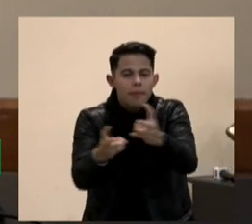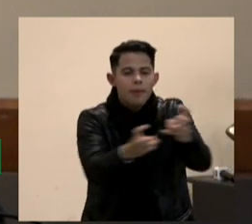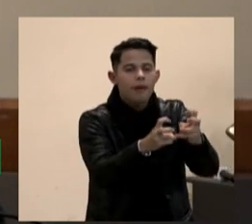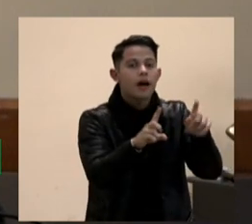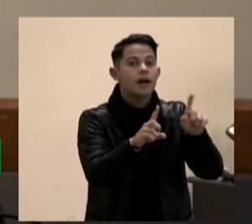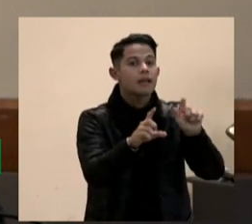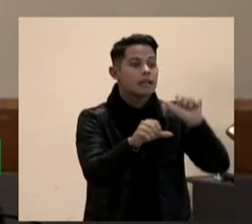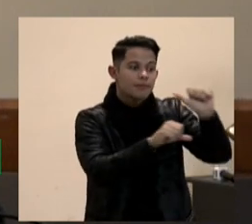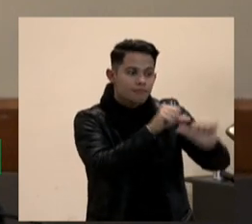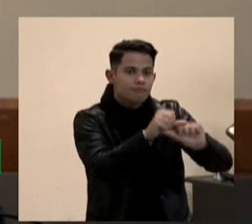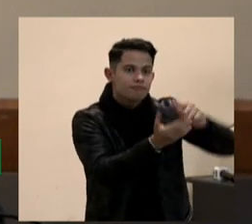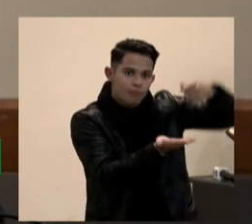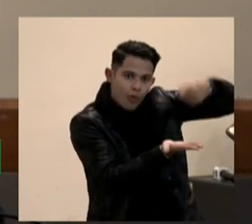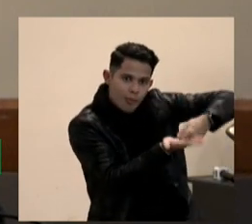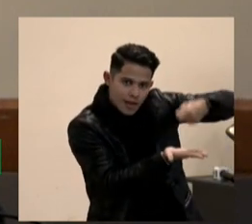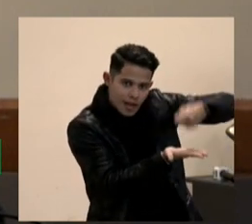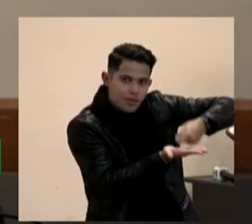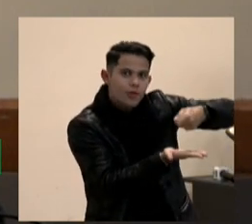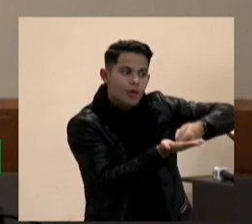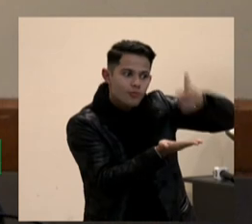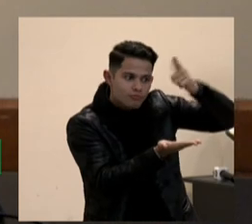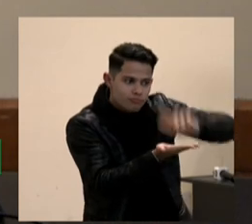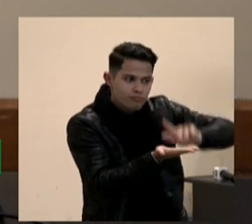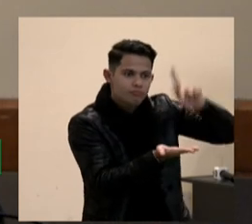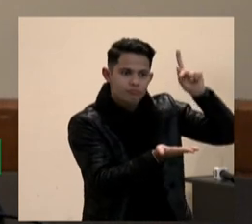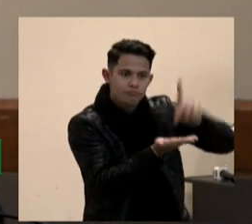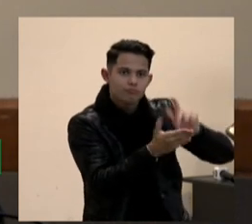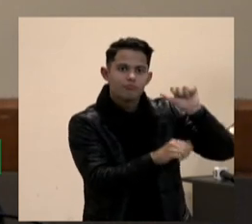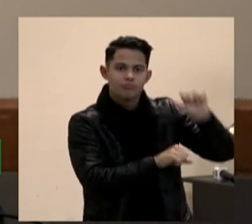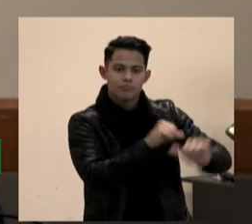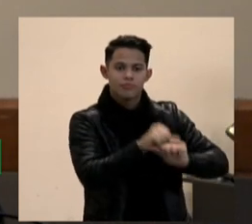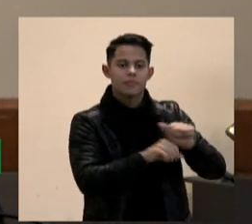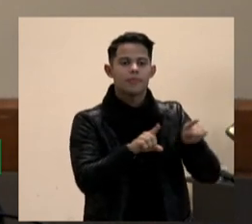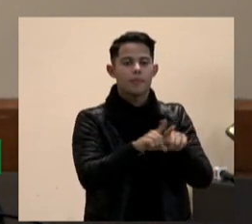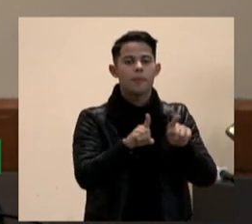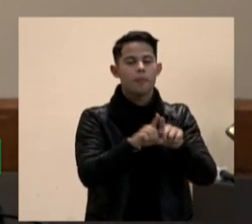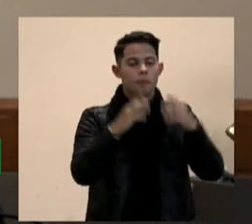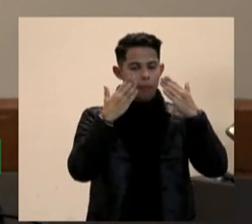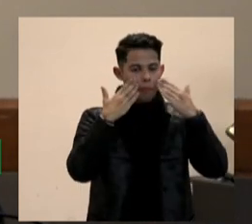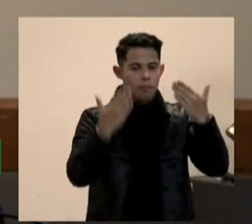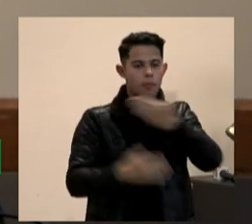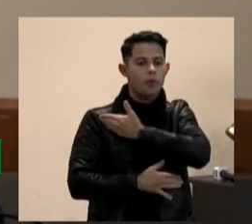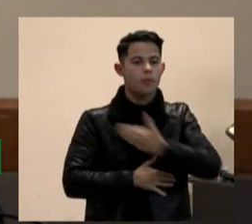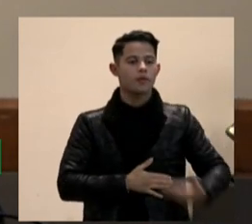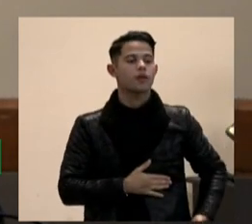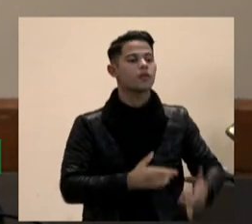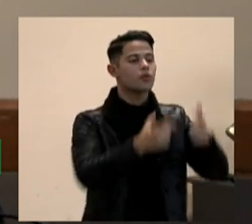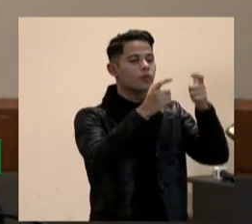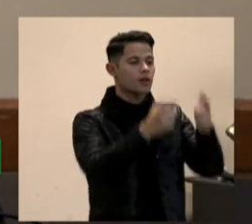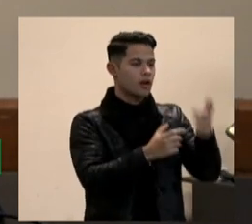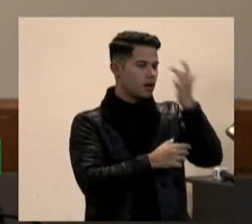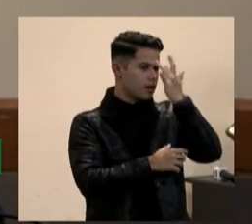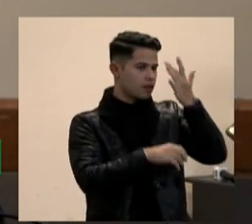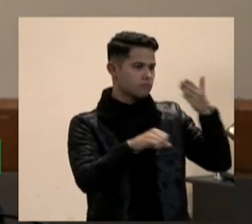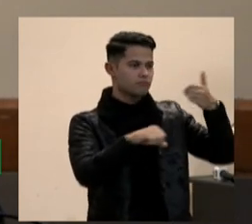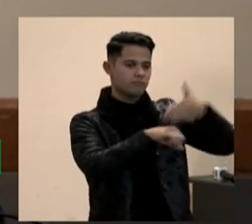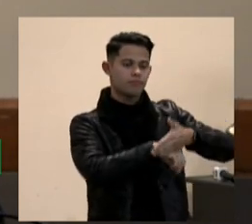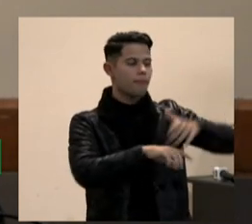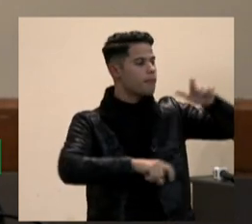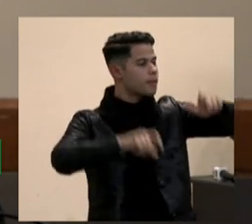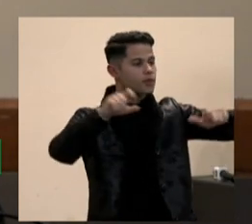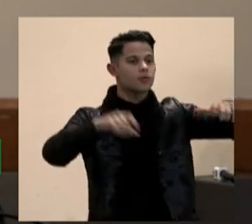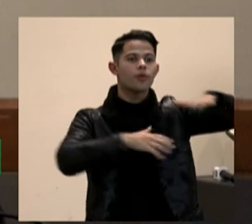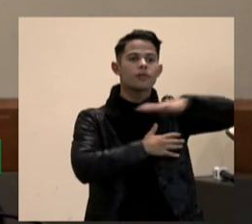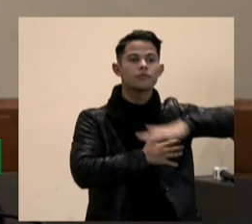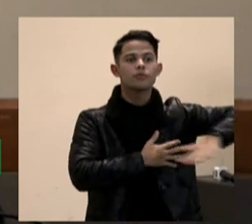demanda potencial e essa demanda explícita públicas, em local de fácil acesso, para que as pessoas possam acompanhar,